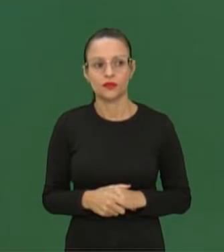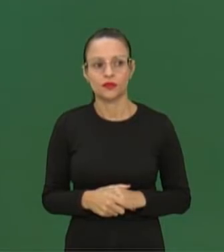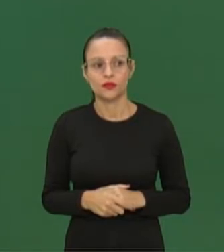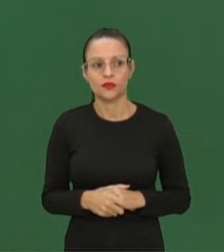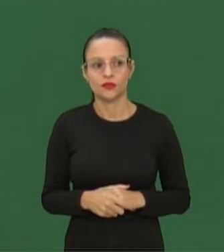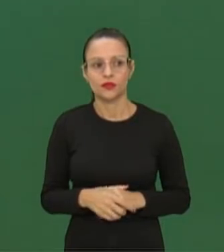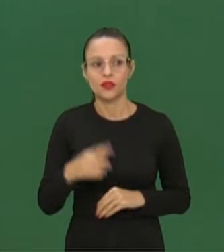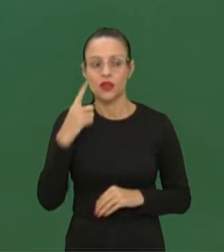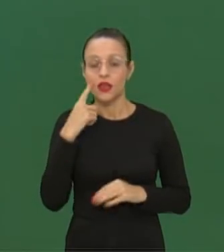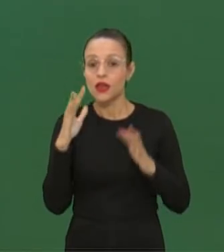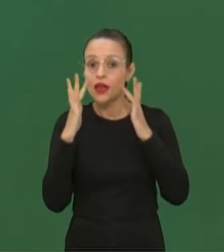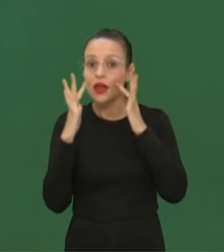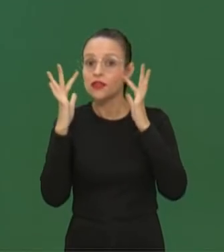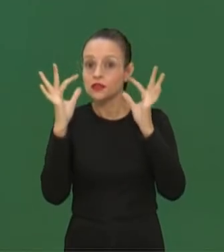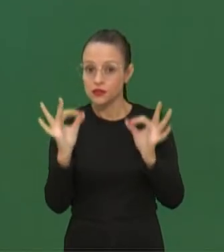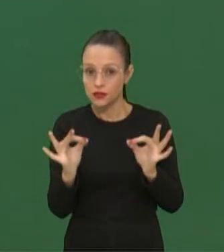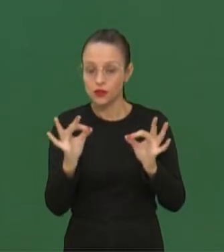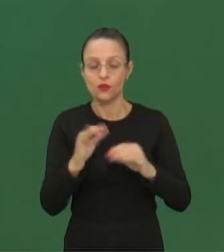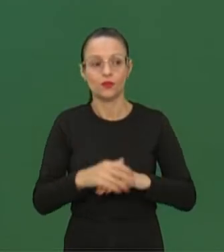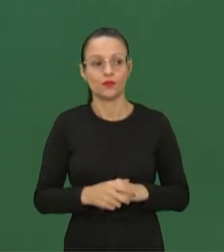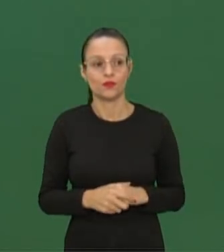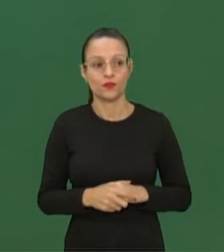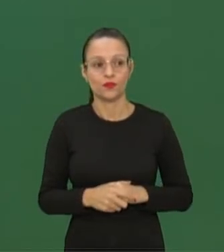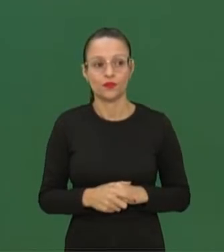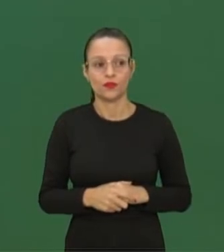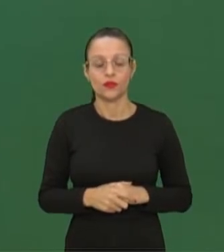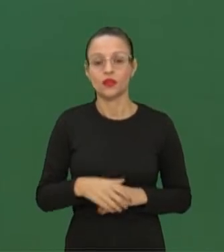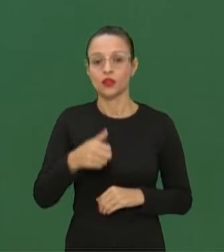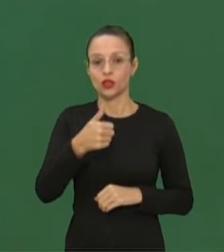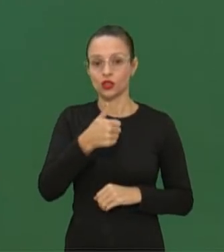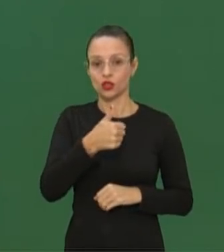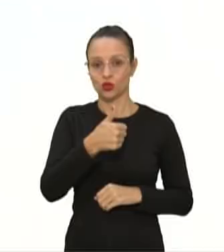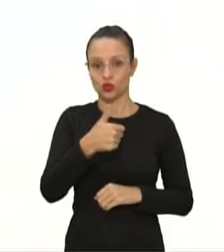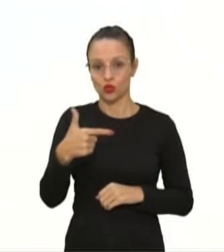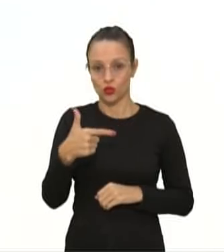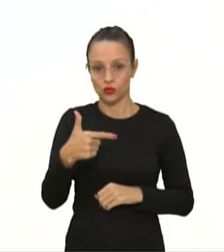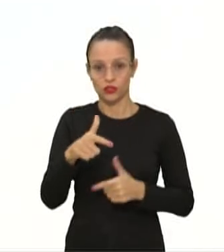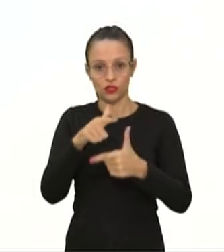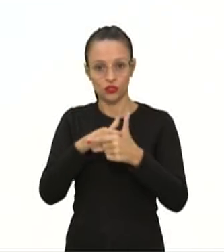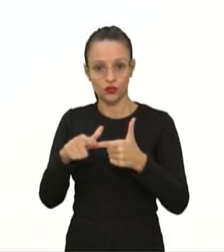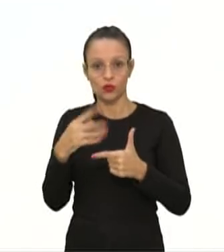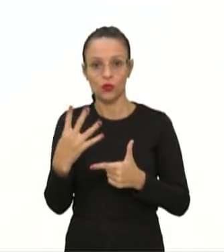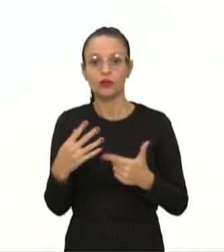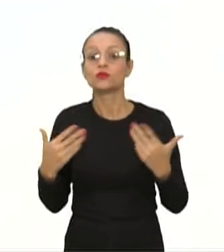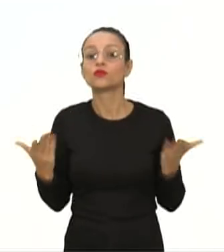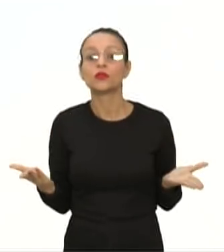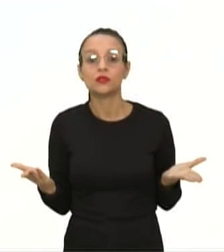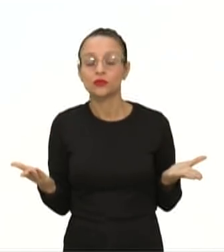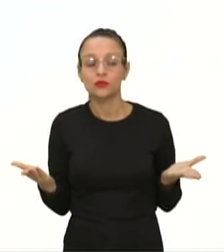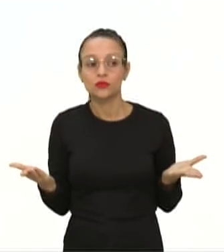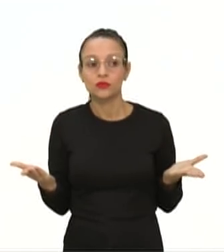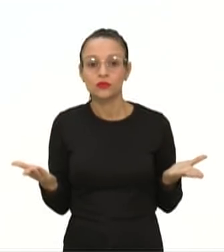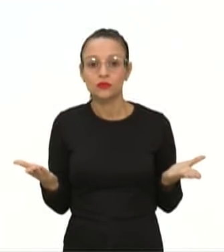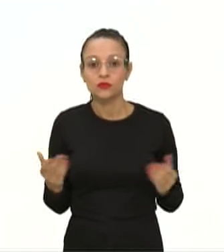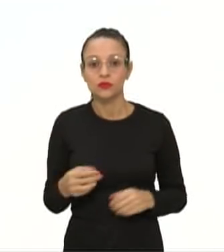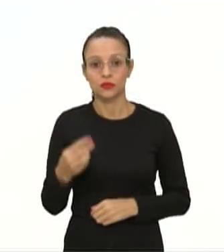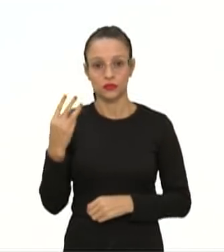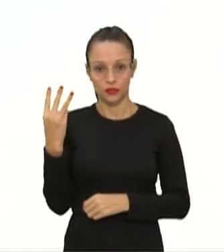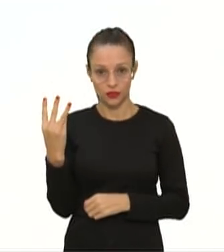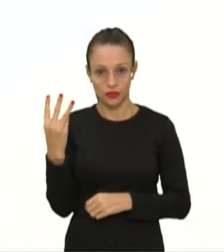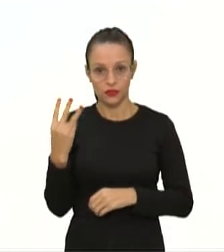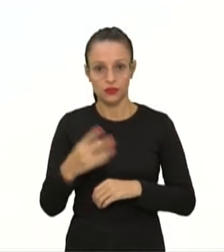Essa é a hora de você prestar bastante atenção. O 12 dividido por 4 dá quanto? Dá